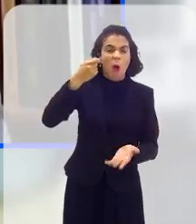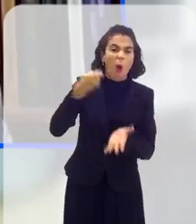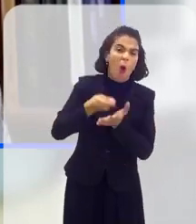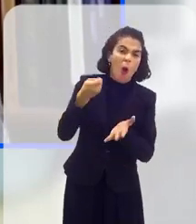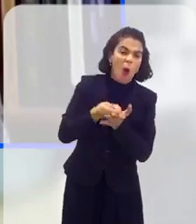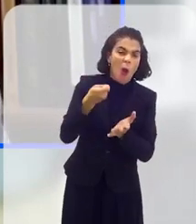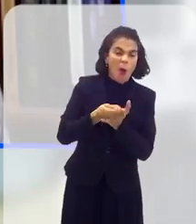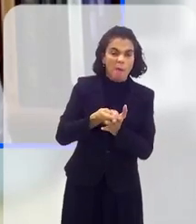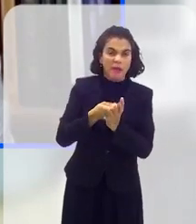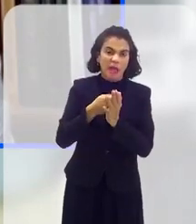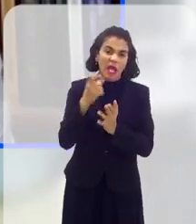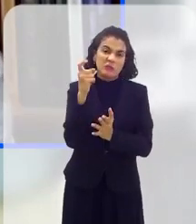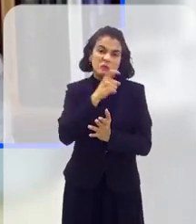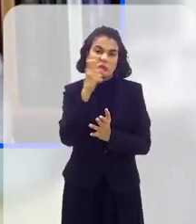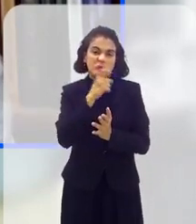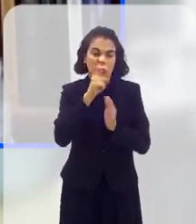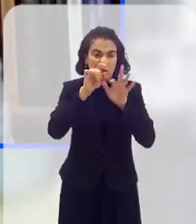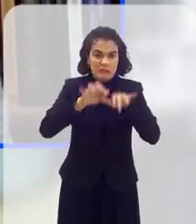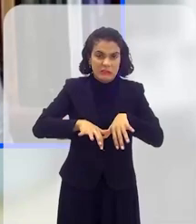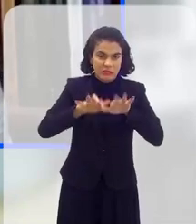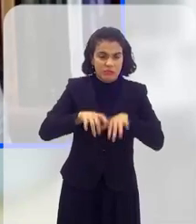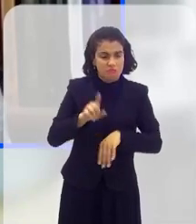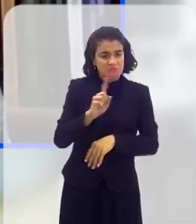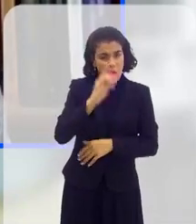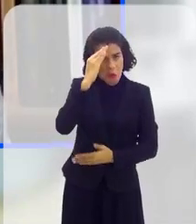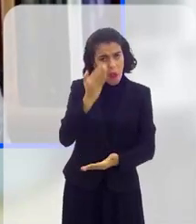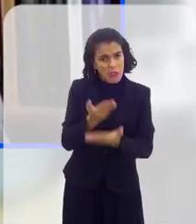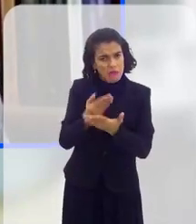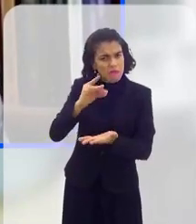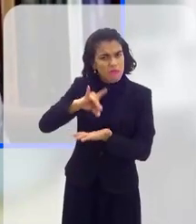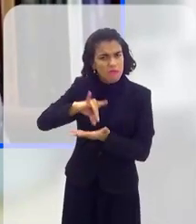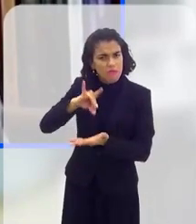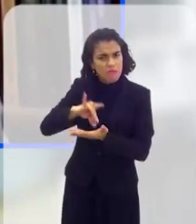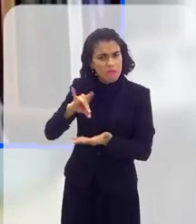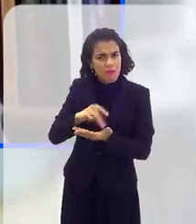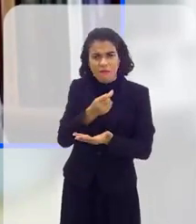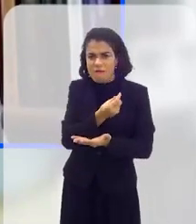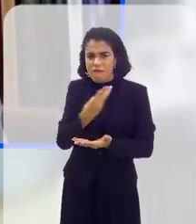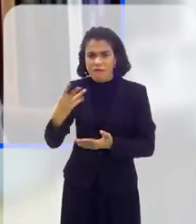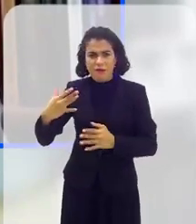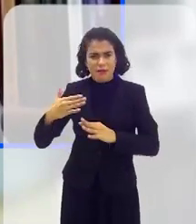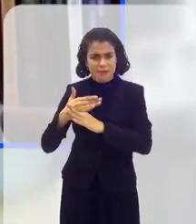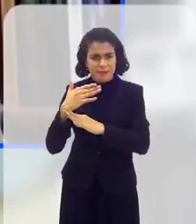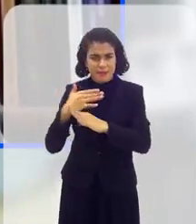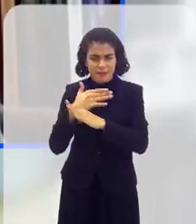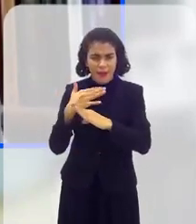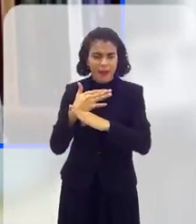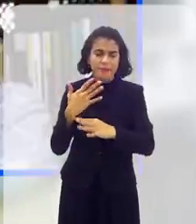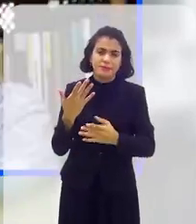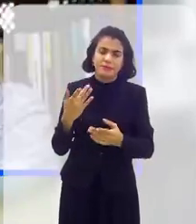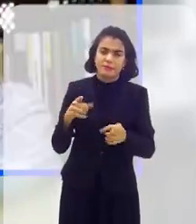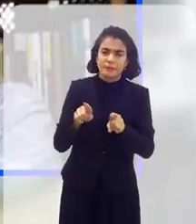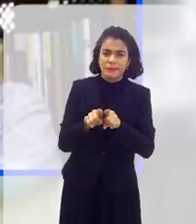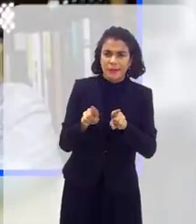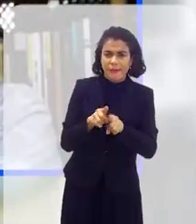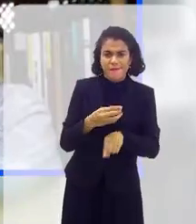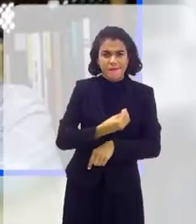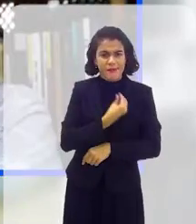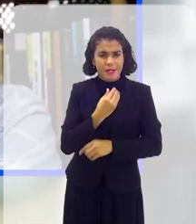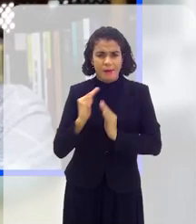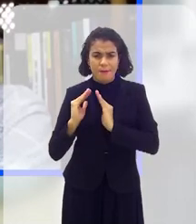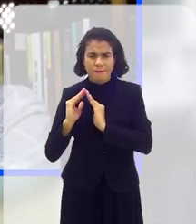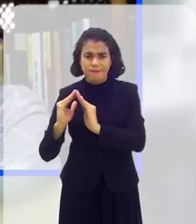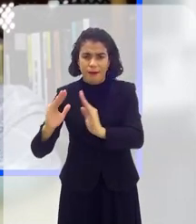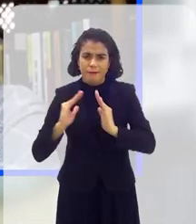não é uma coisa que eu fui obrigado a pensar ficcionalmente. Eu acredito nisso com verdade. Eu acredito que muitas das nossas cidades, muitas